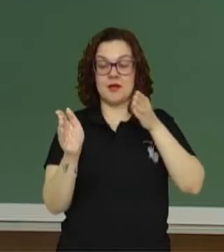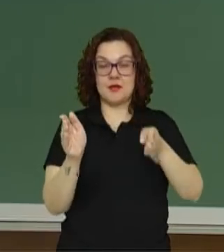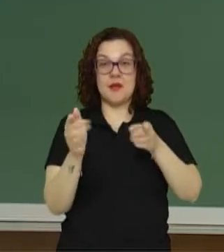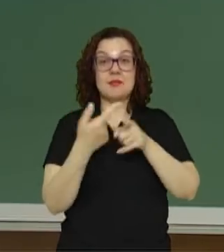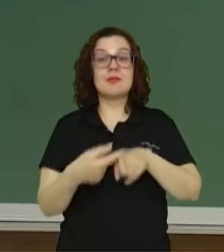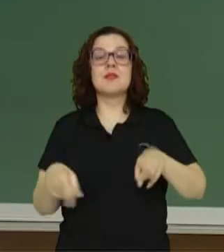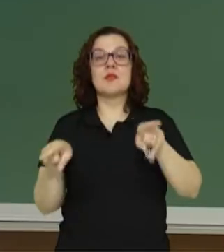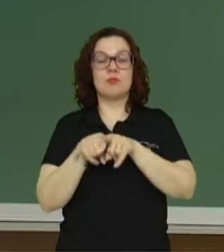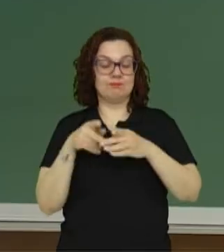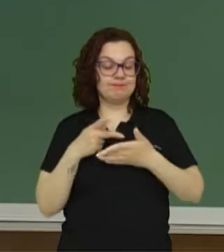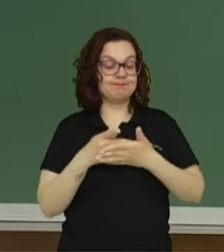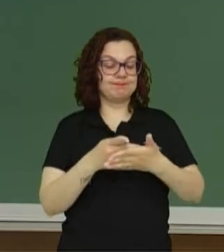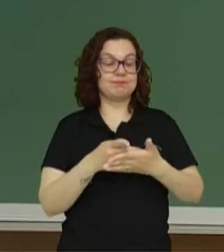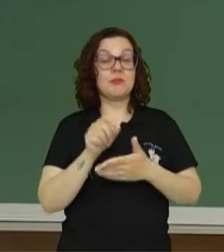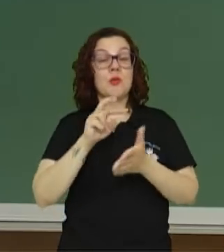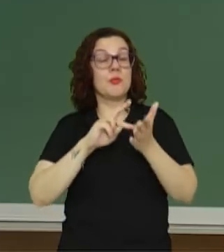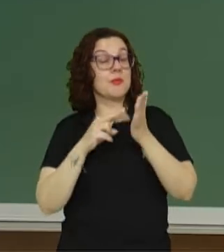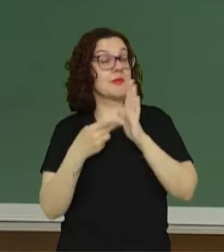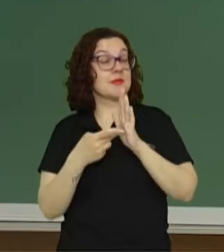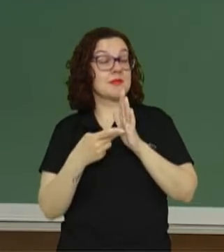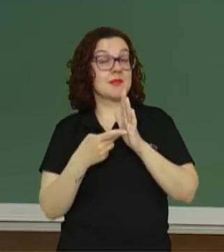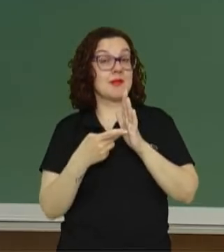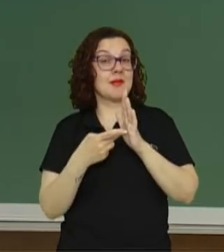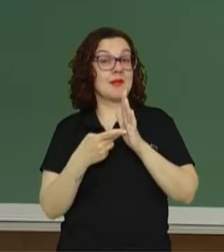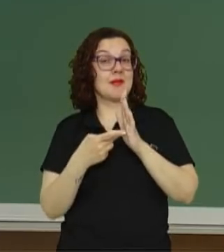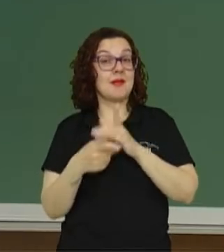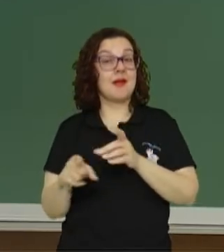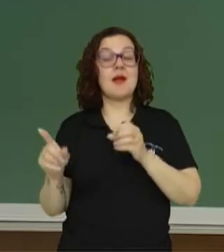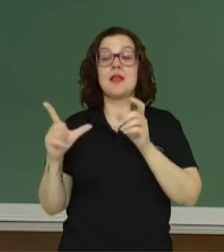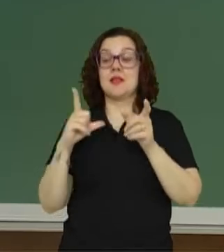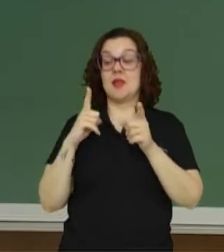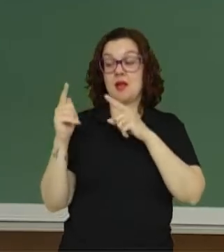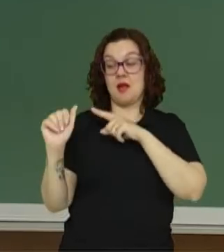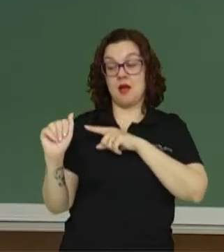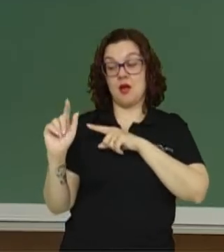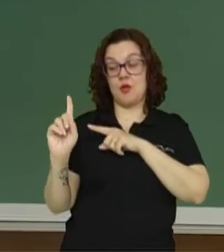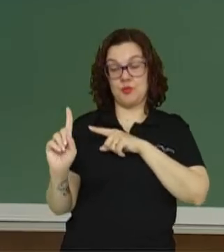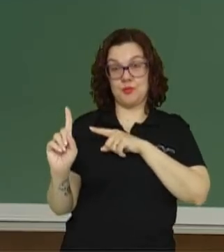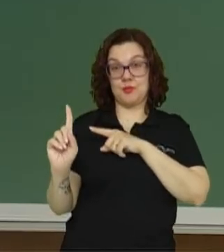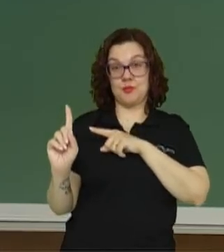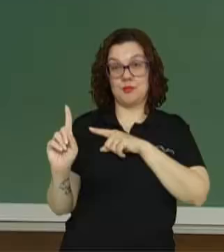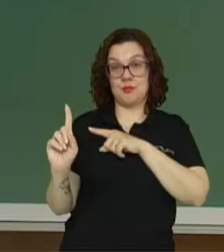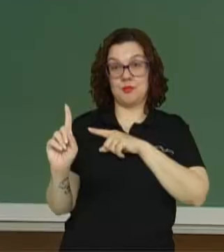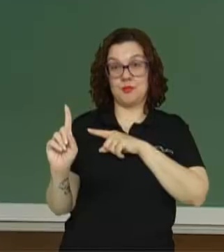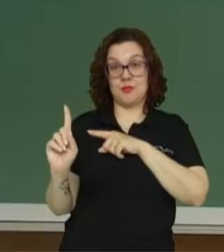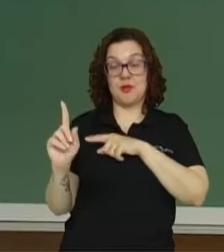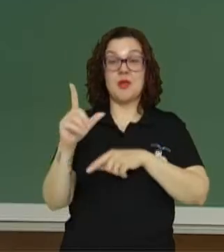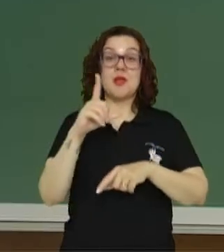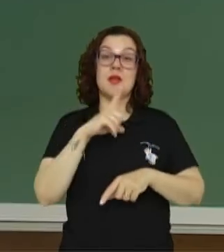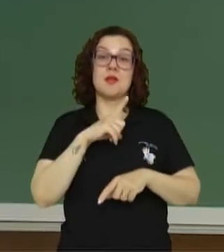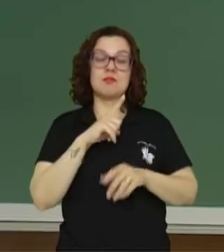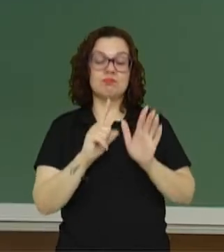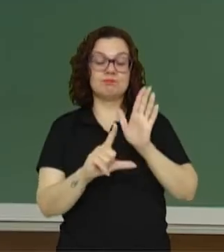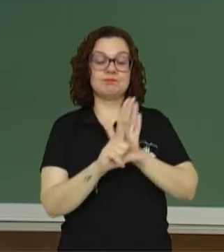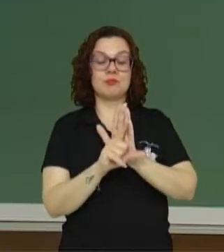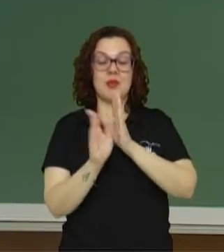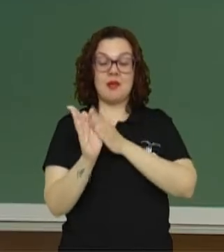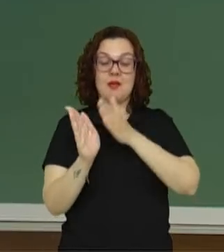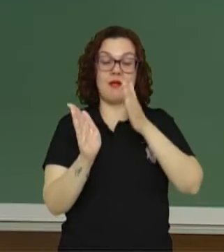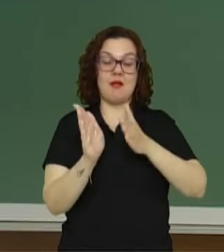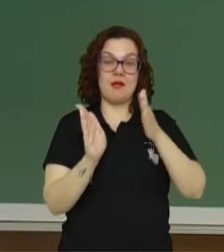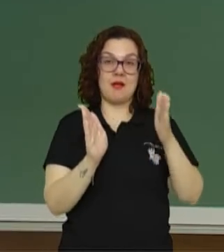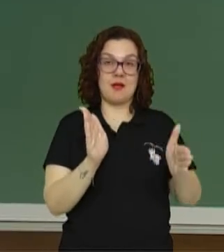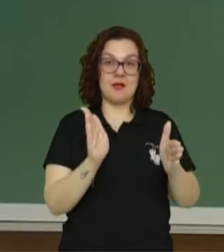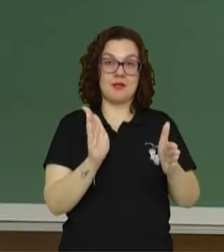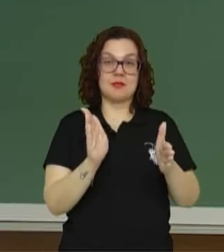lei de recorrência. Ou seja, quando eu tenho o primeiro termo, é dado, e quando eu tenho a lei do termo